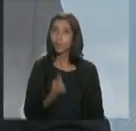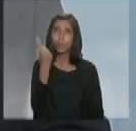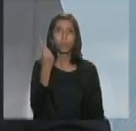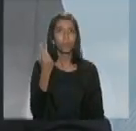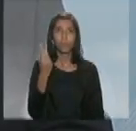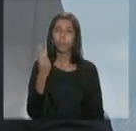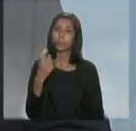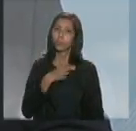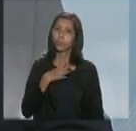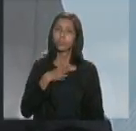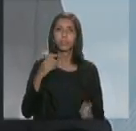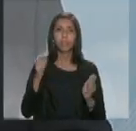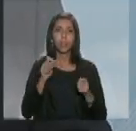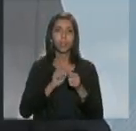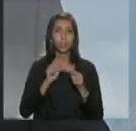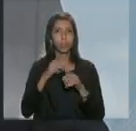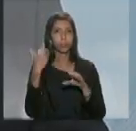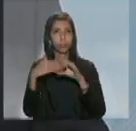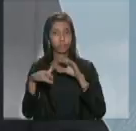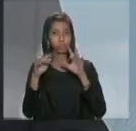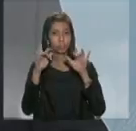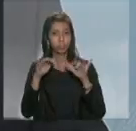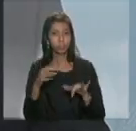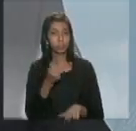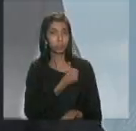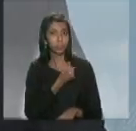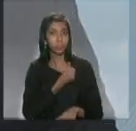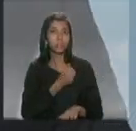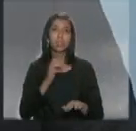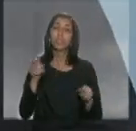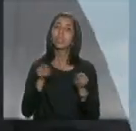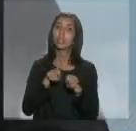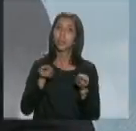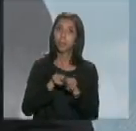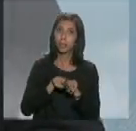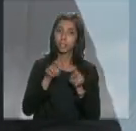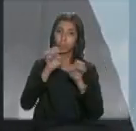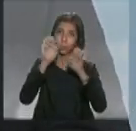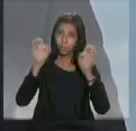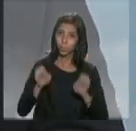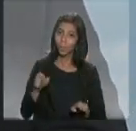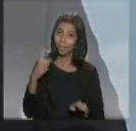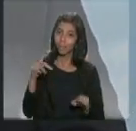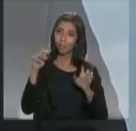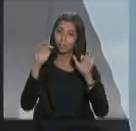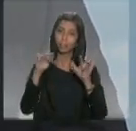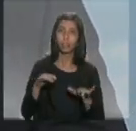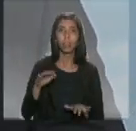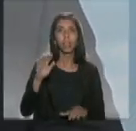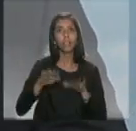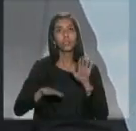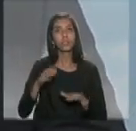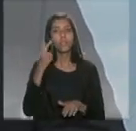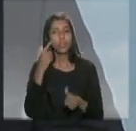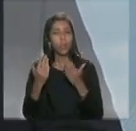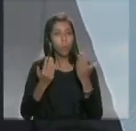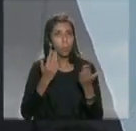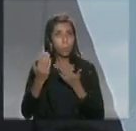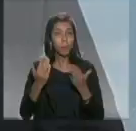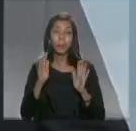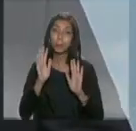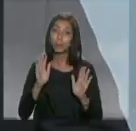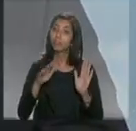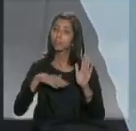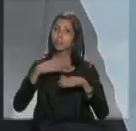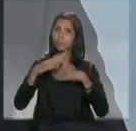única maneira, os jurisdicionados enviam não só os dados de forma estruturada, mas também os documentos digitalizados para caso a gente queira comparar alguma